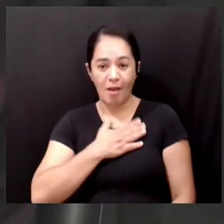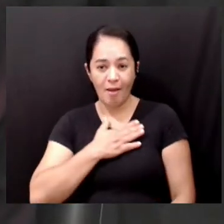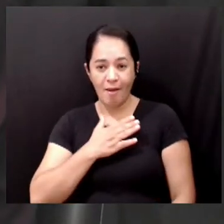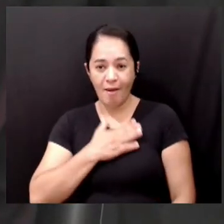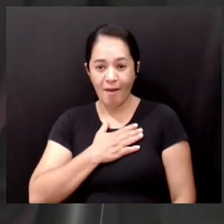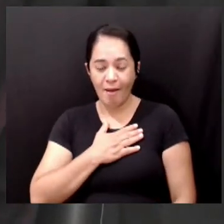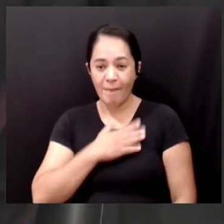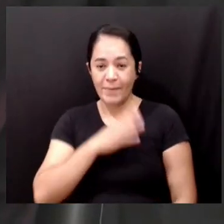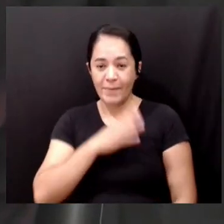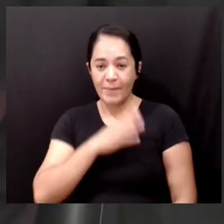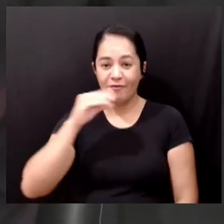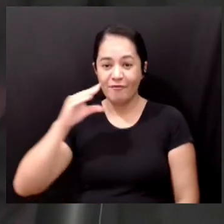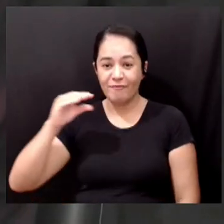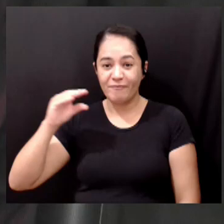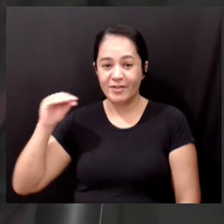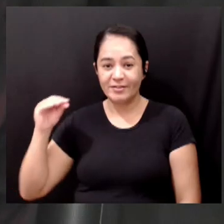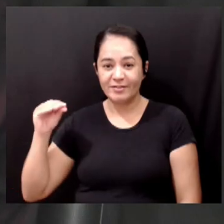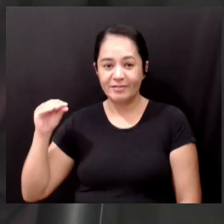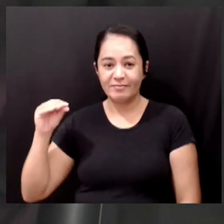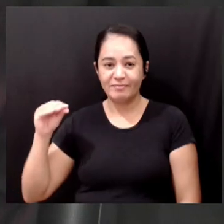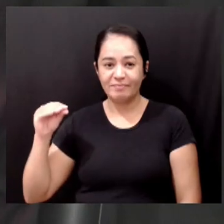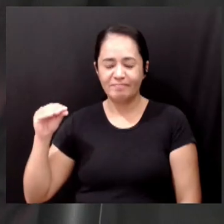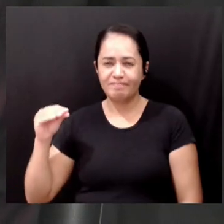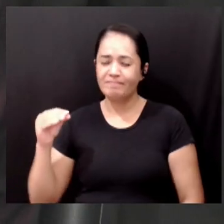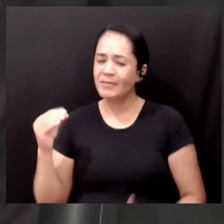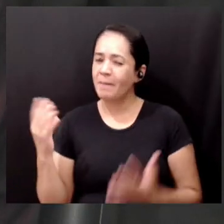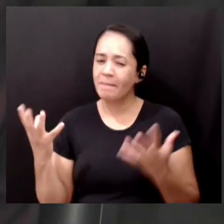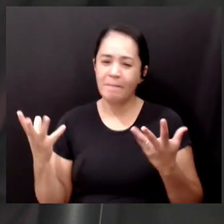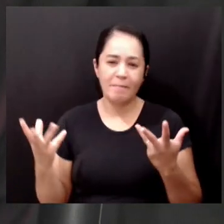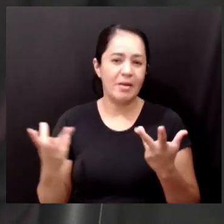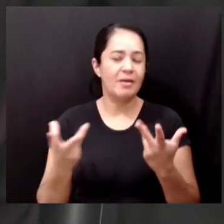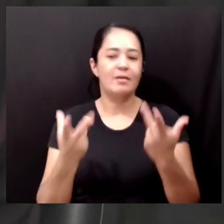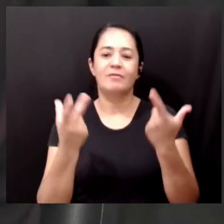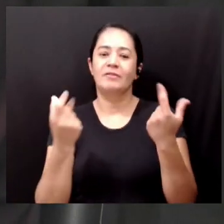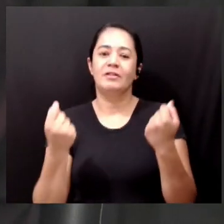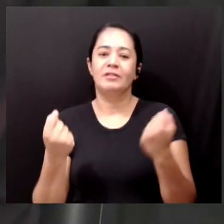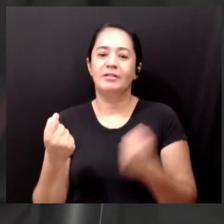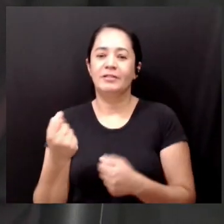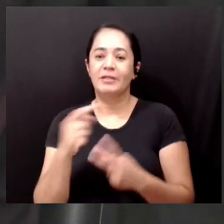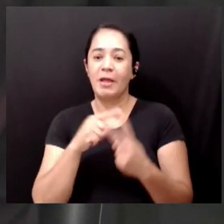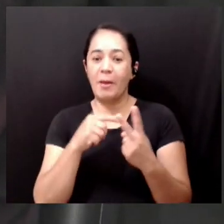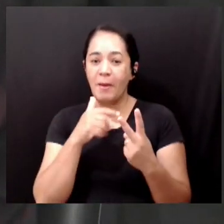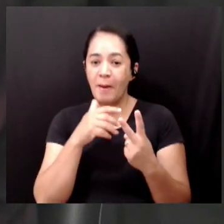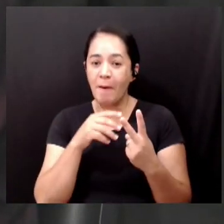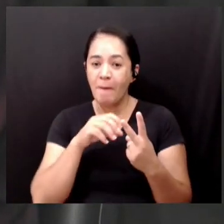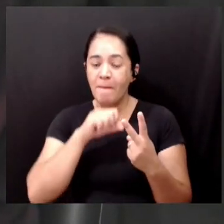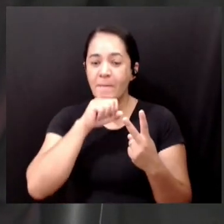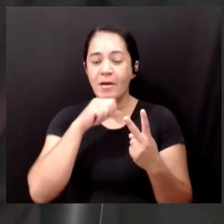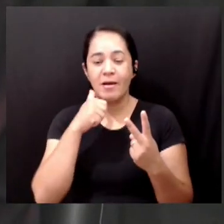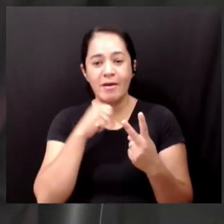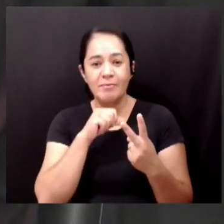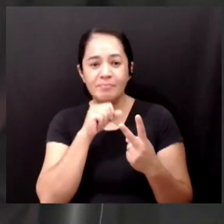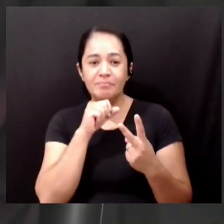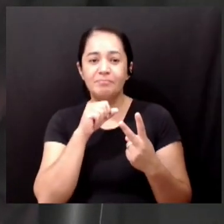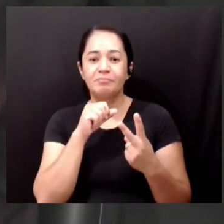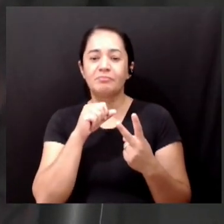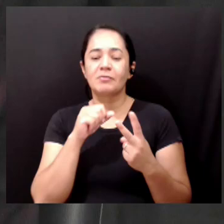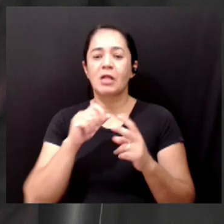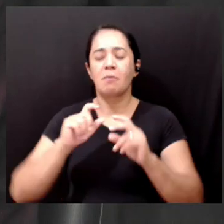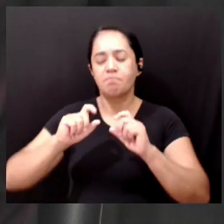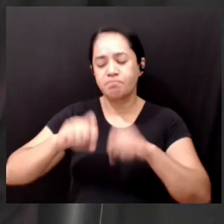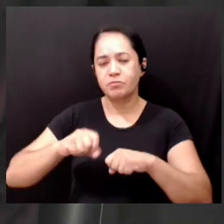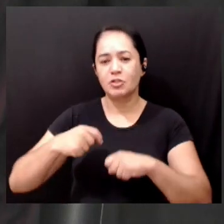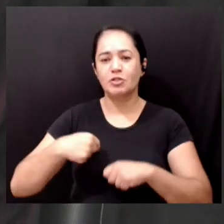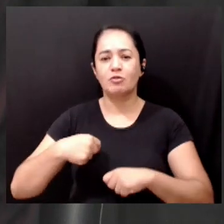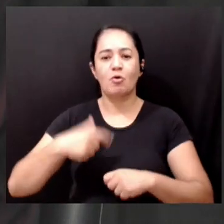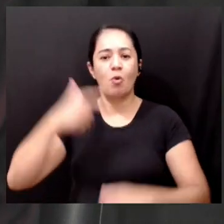que foi uma infância maravilhosa. Meus pais, eles me deram a condição de ser criança. Então,